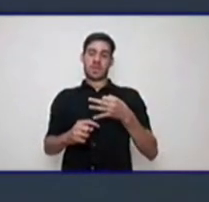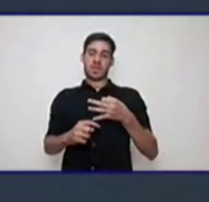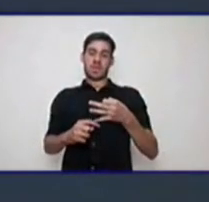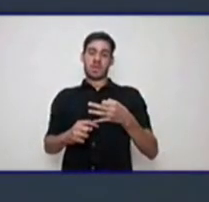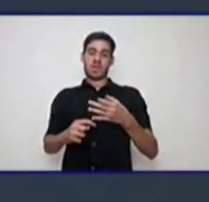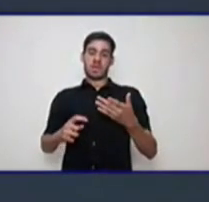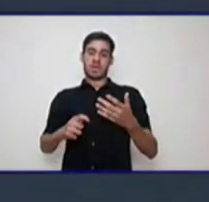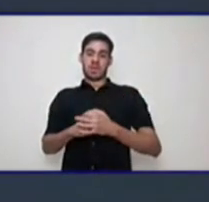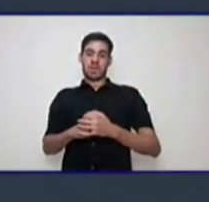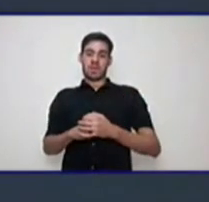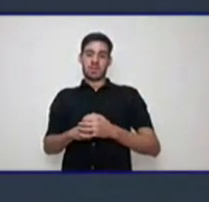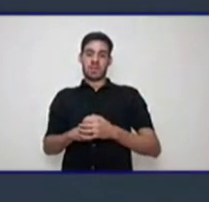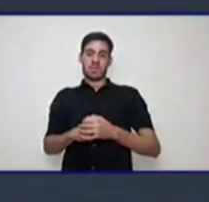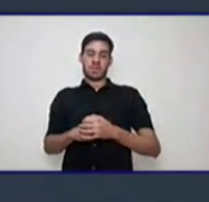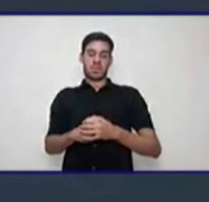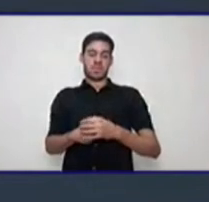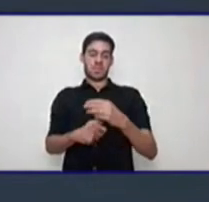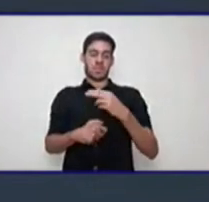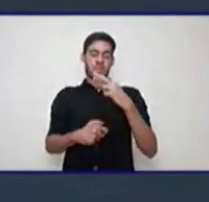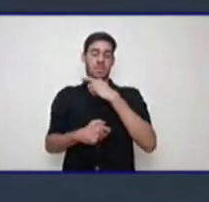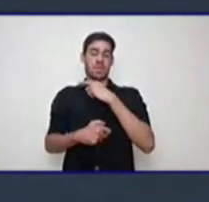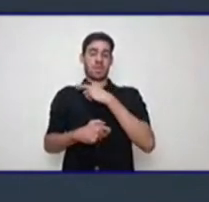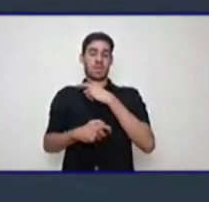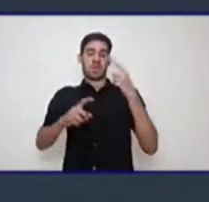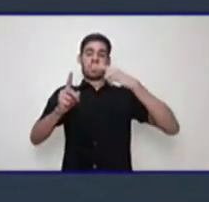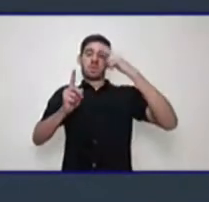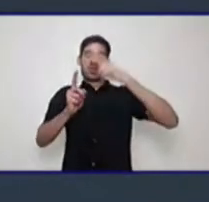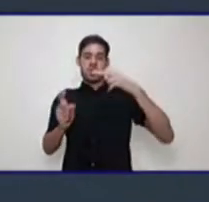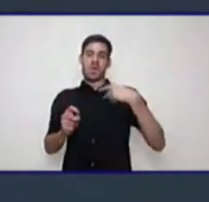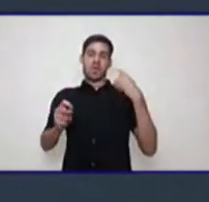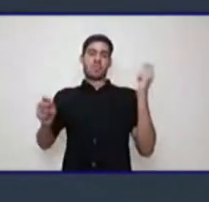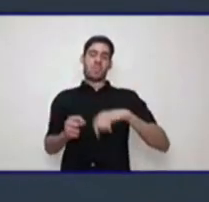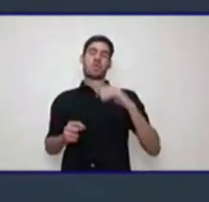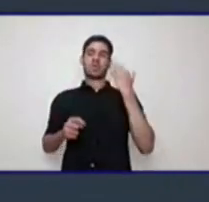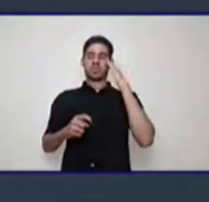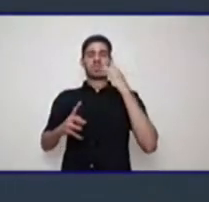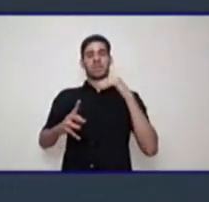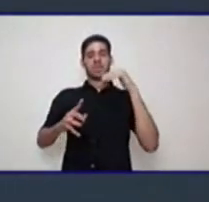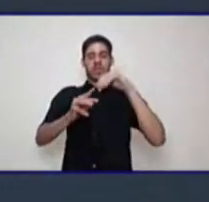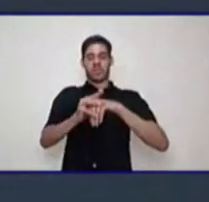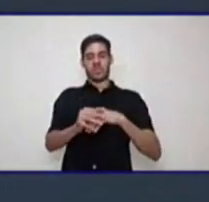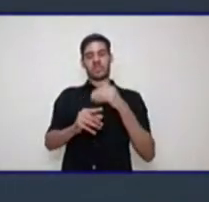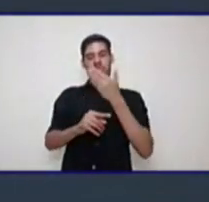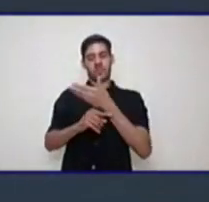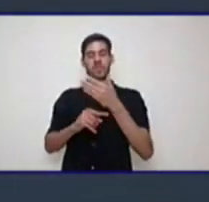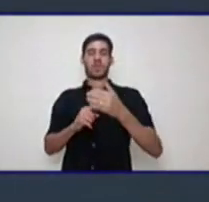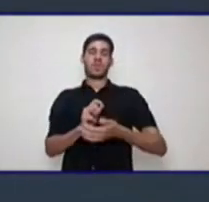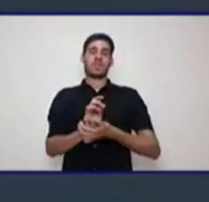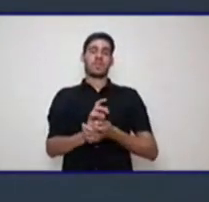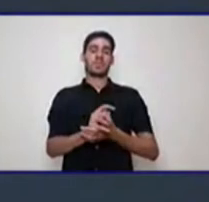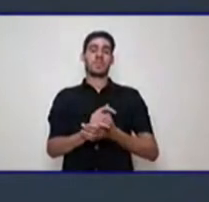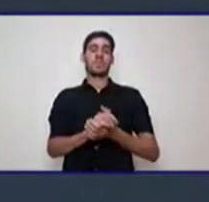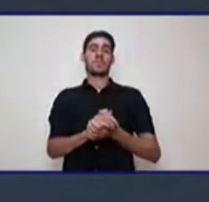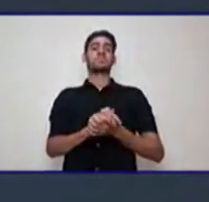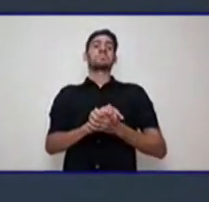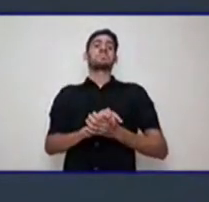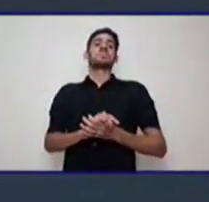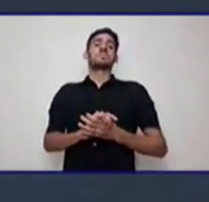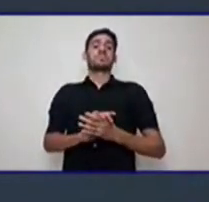categoricamente o eminente ministro relator do que pude depreender do voto de sua excelência. E